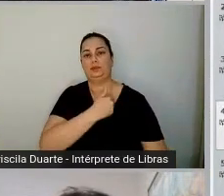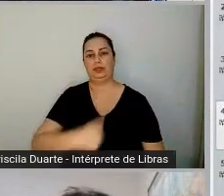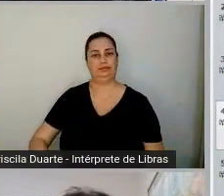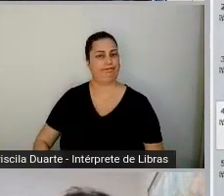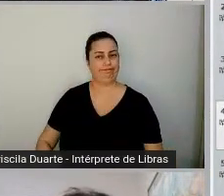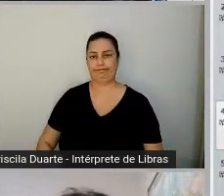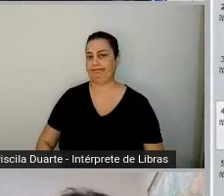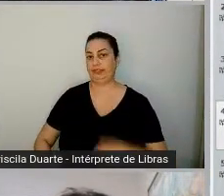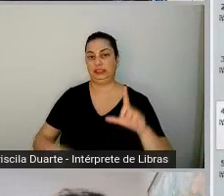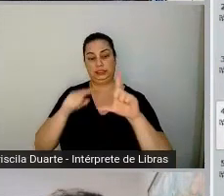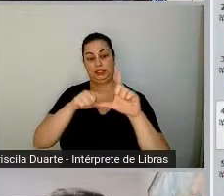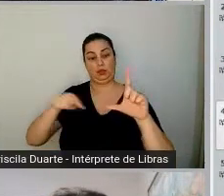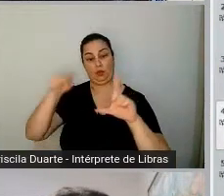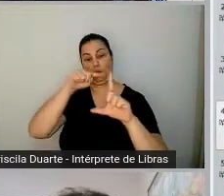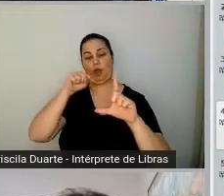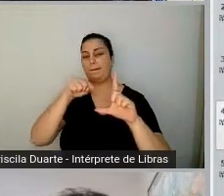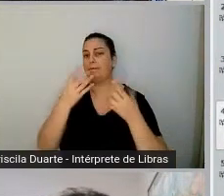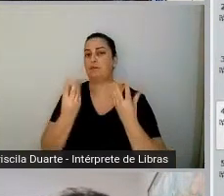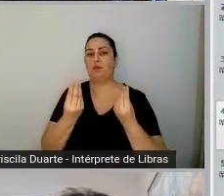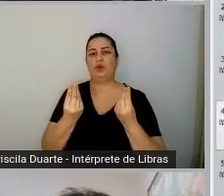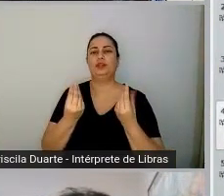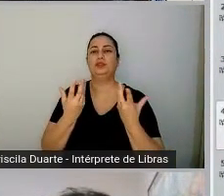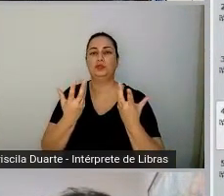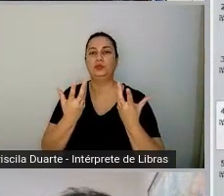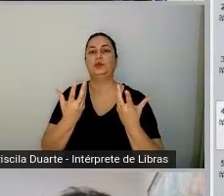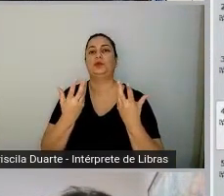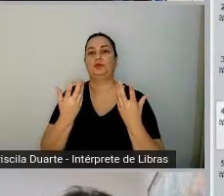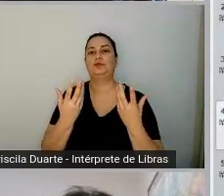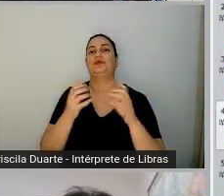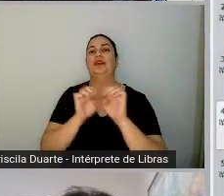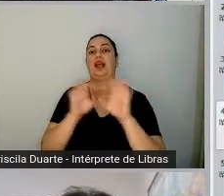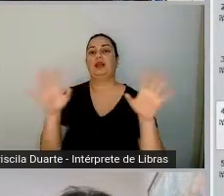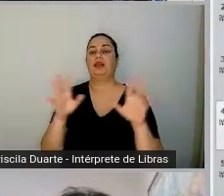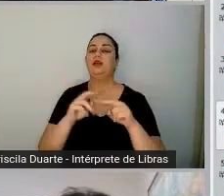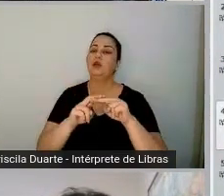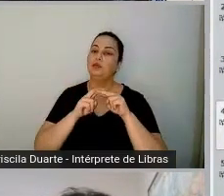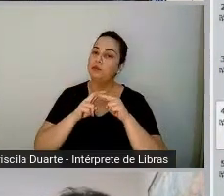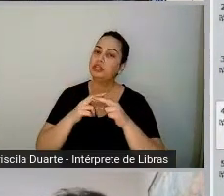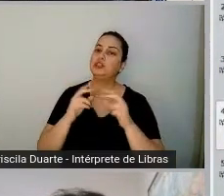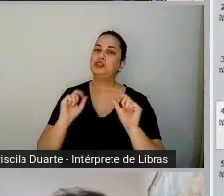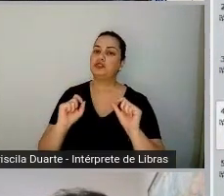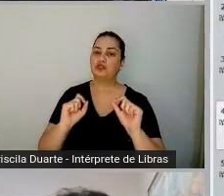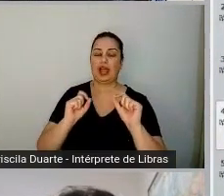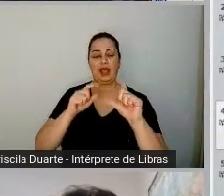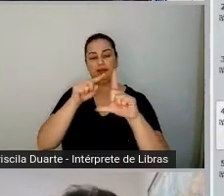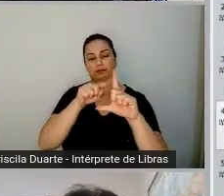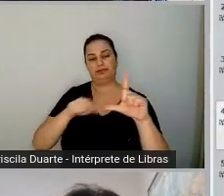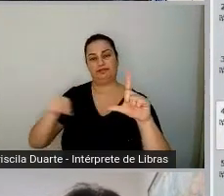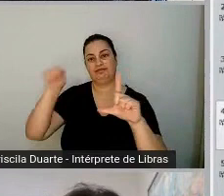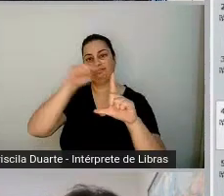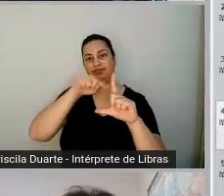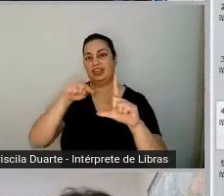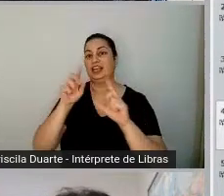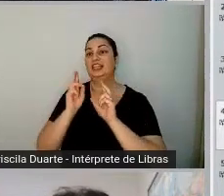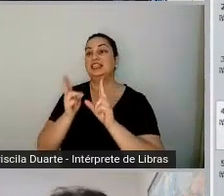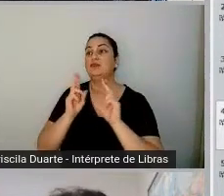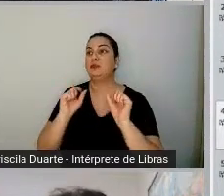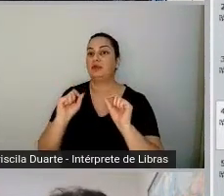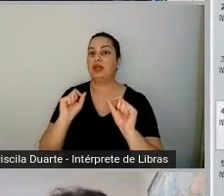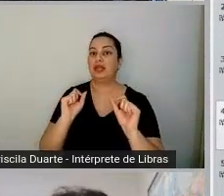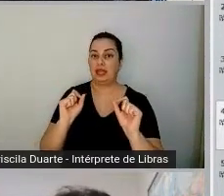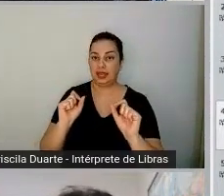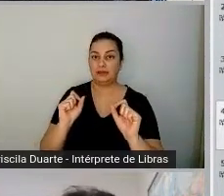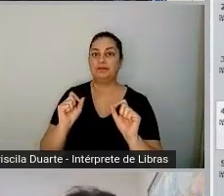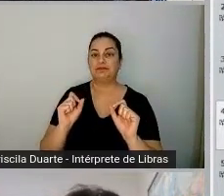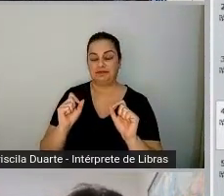nessa mobilização social, e não é por acaso que o gráfico de pizza da Auditoria Cidadã ele é muito atacado, né, não é por